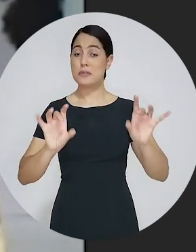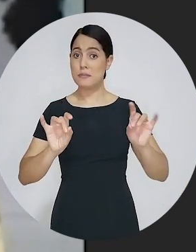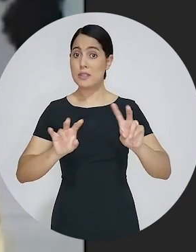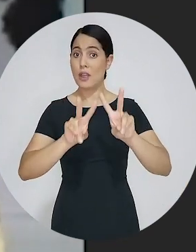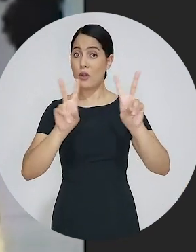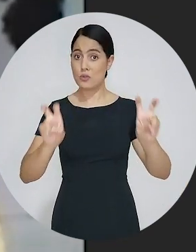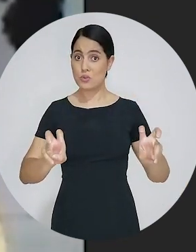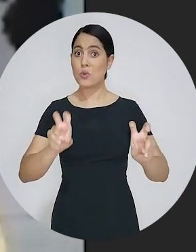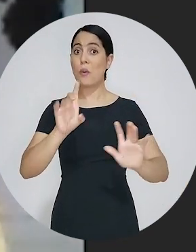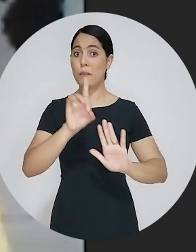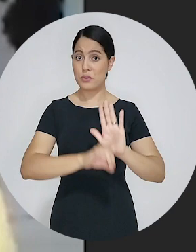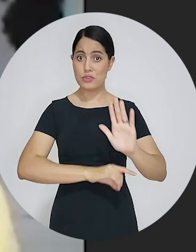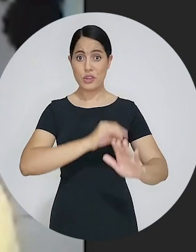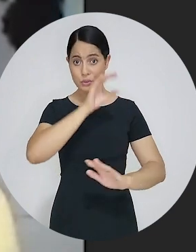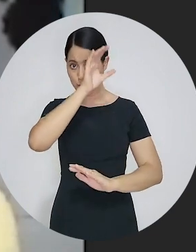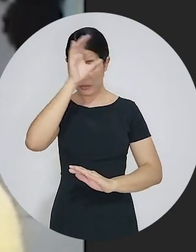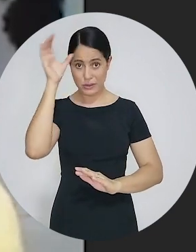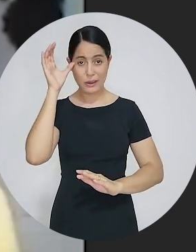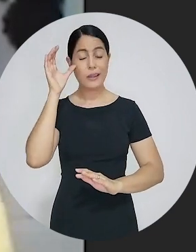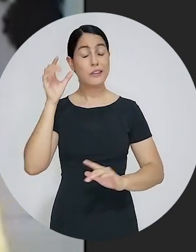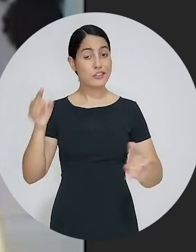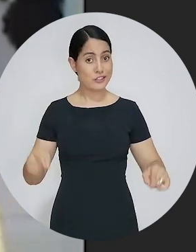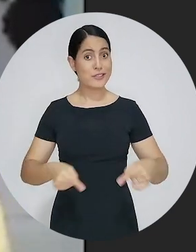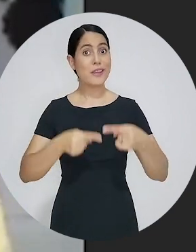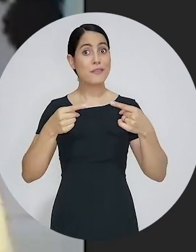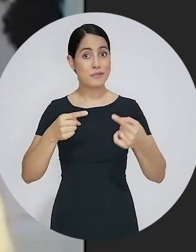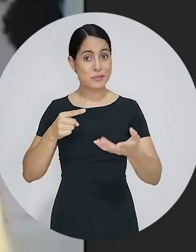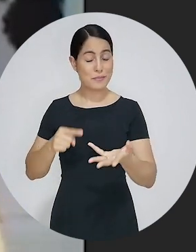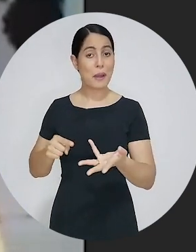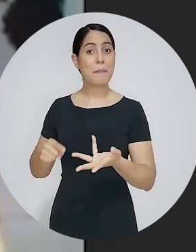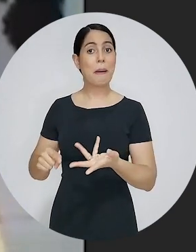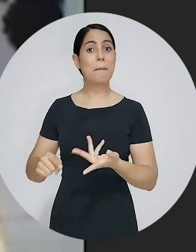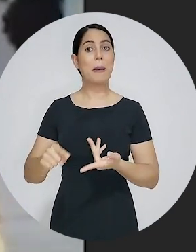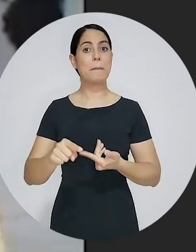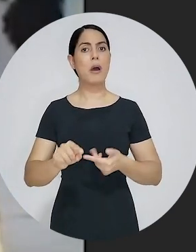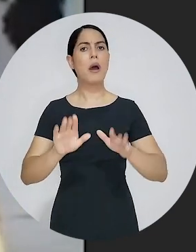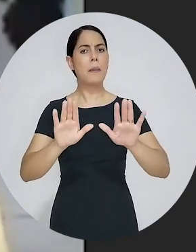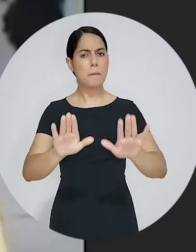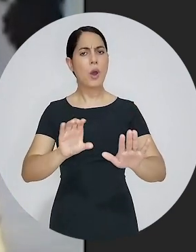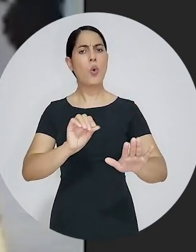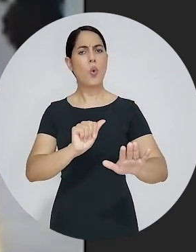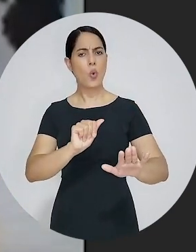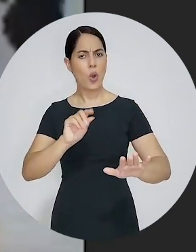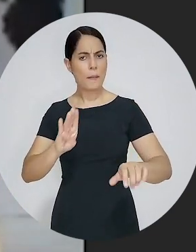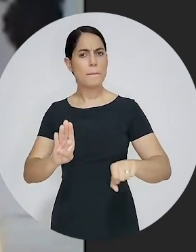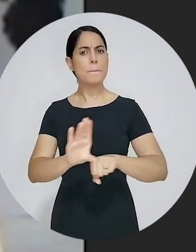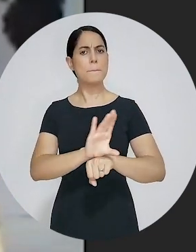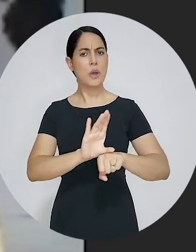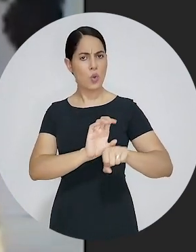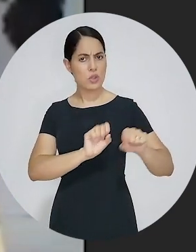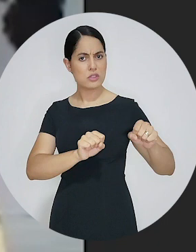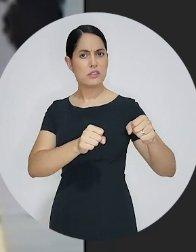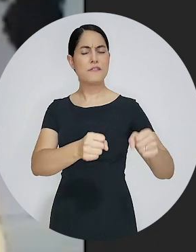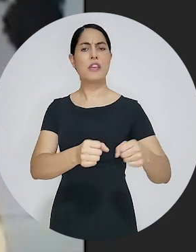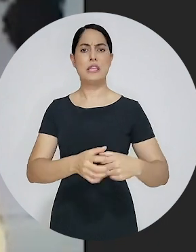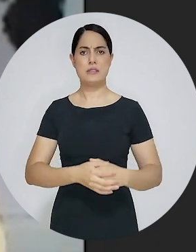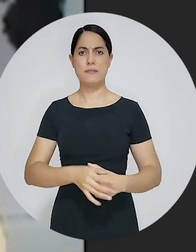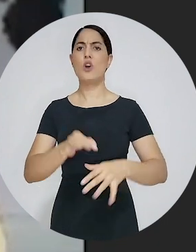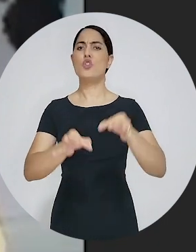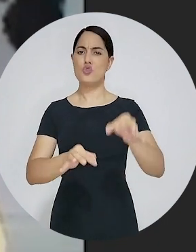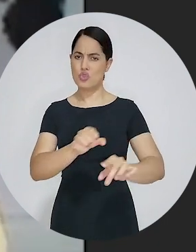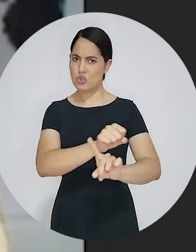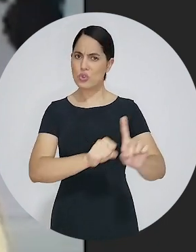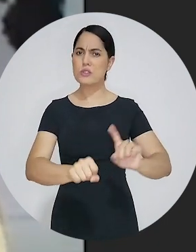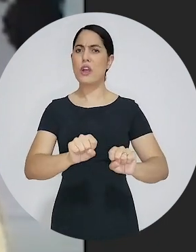Consumidor. Mas a OAB, que tem por finalidade defender a Constituição, a ordem jurídica do Estado, democrático, de direito,